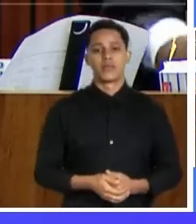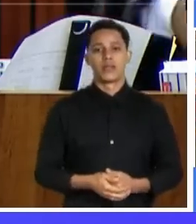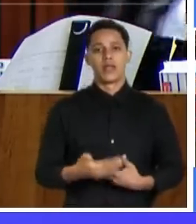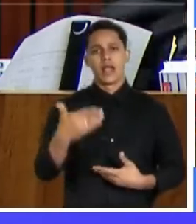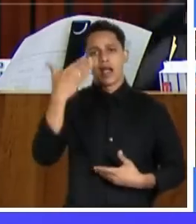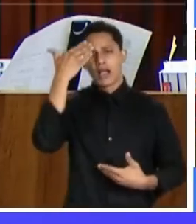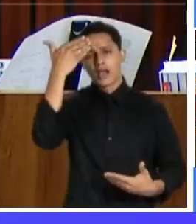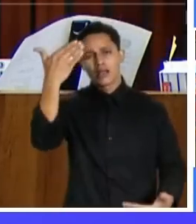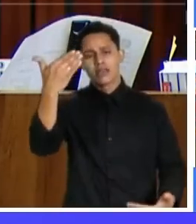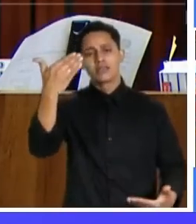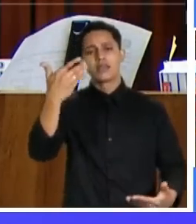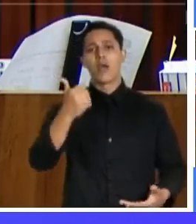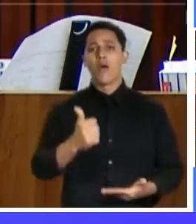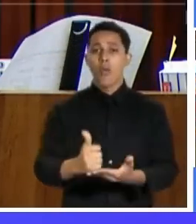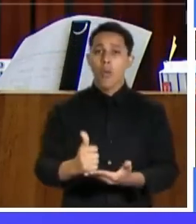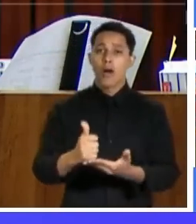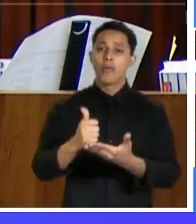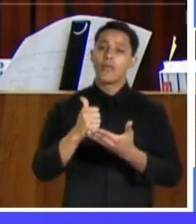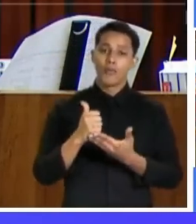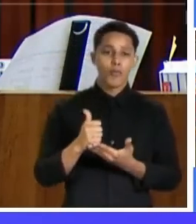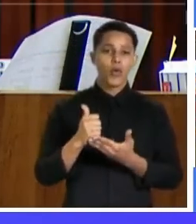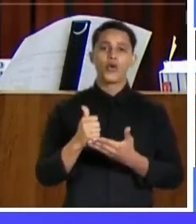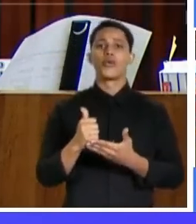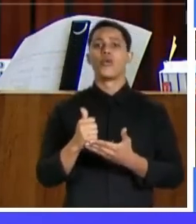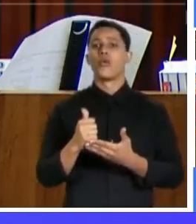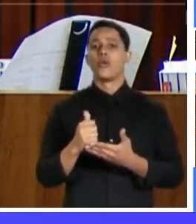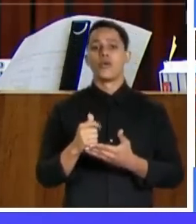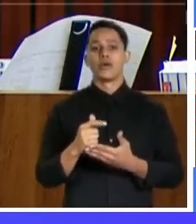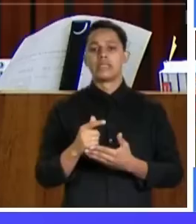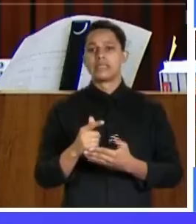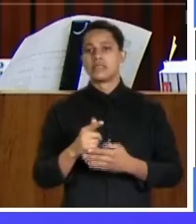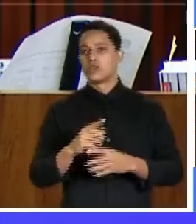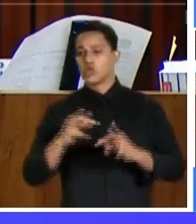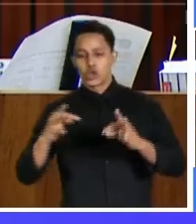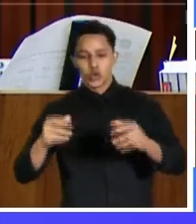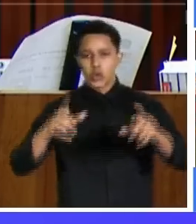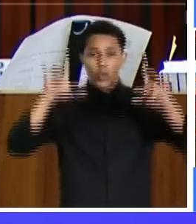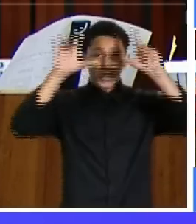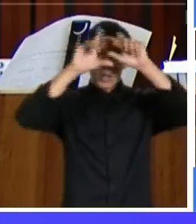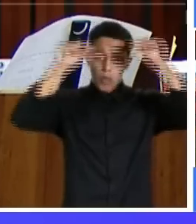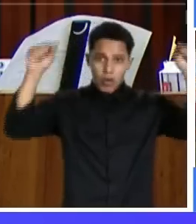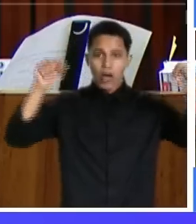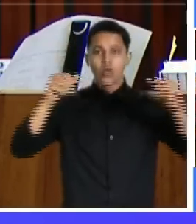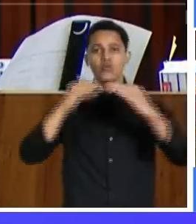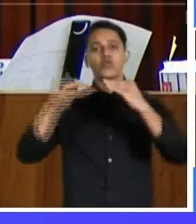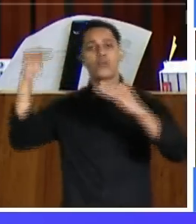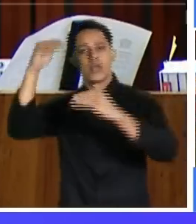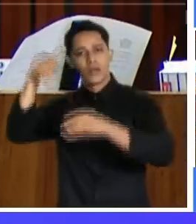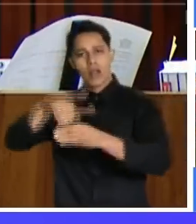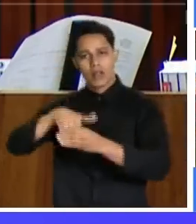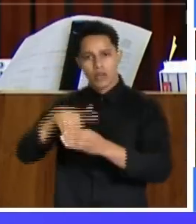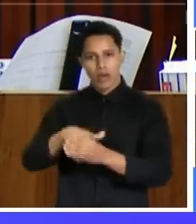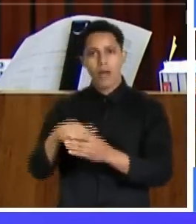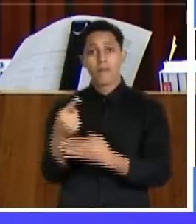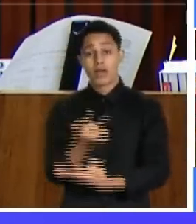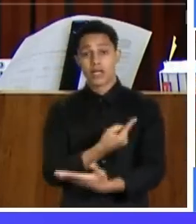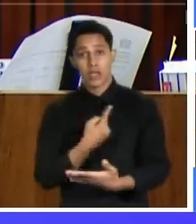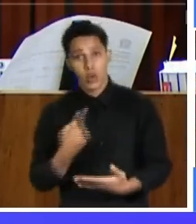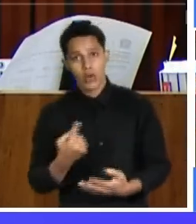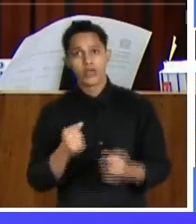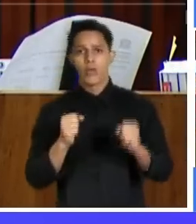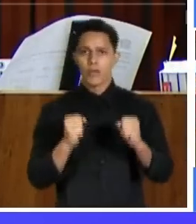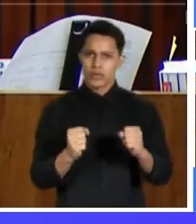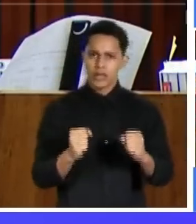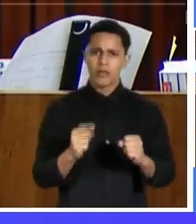no começo você se lembra a Fabíola que há dois dias nós dizemos aqui que um ministro do TSE que participa desse